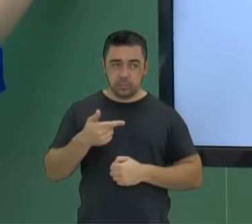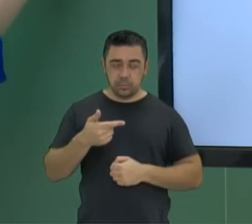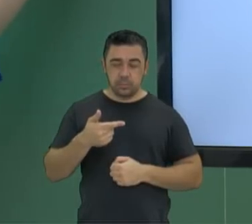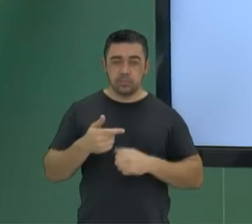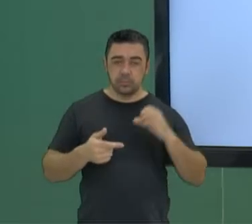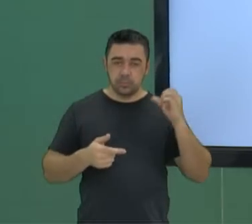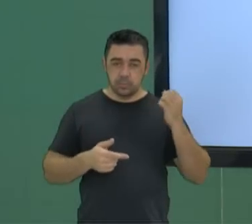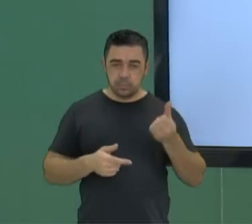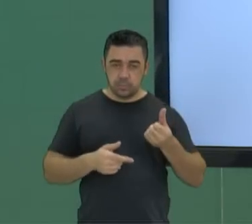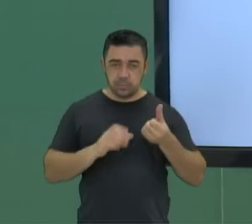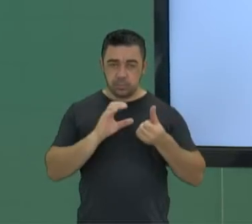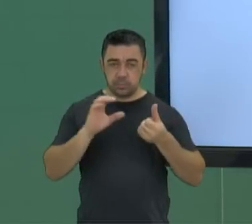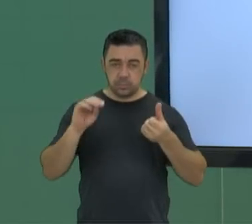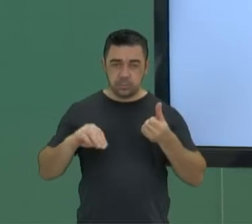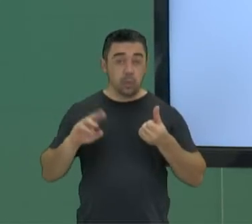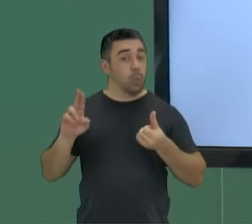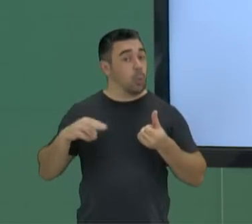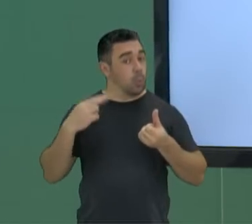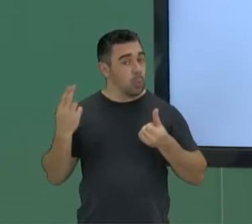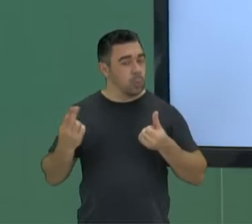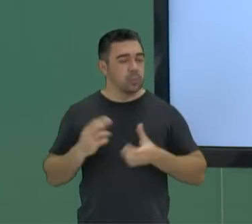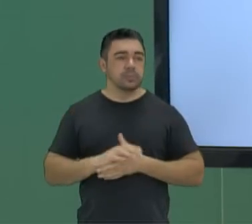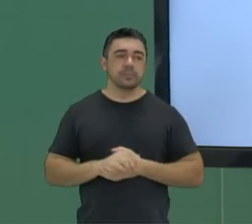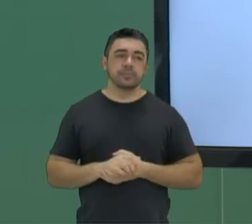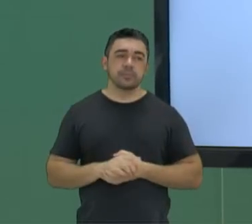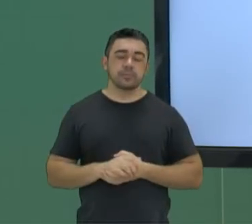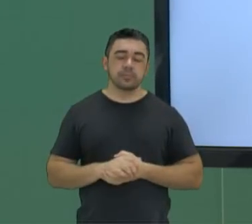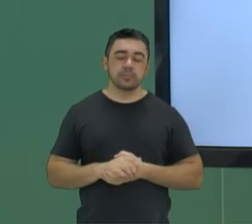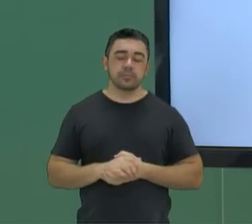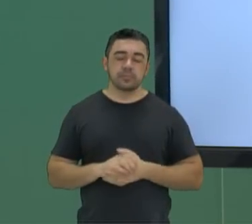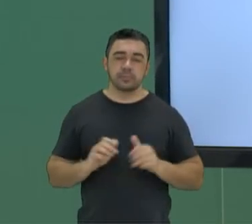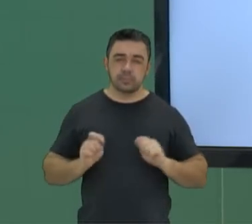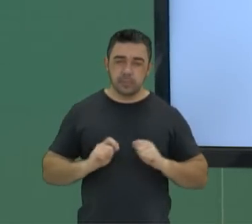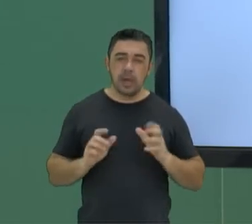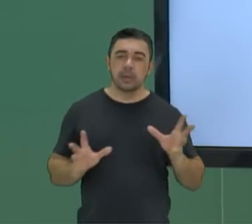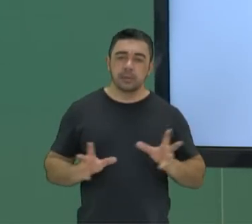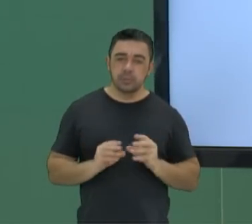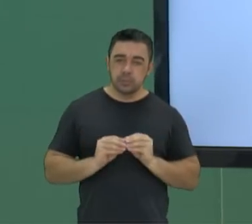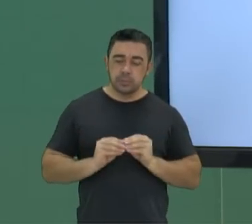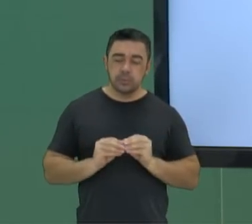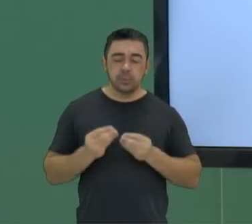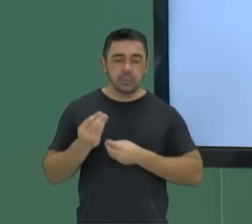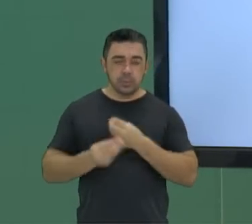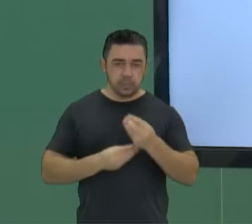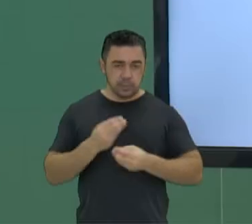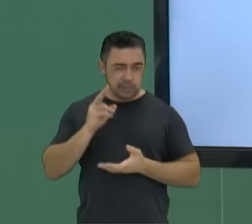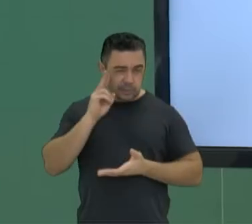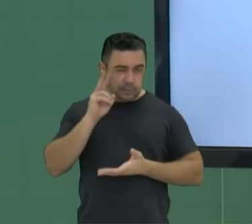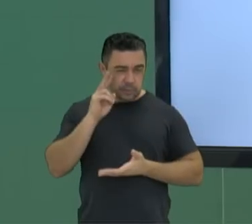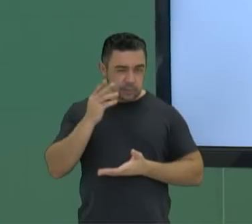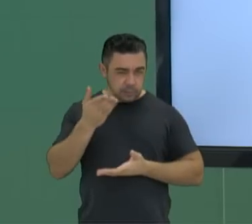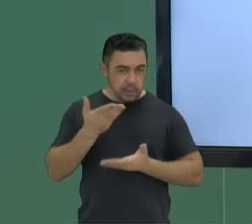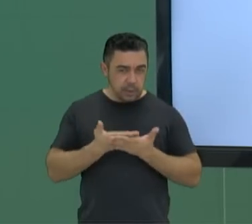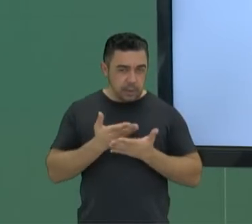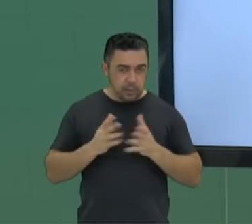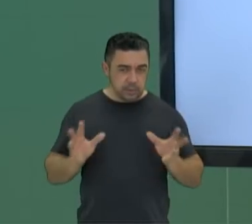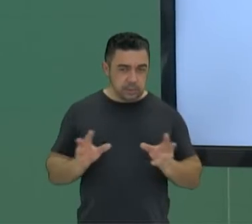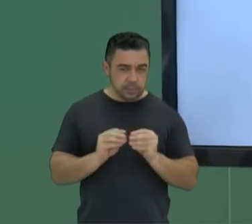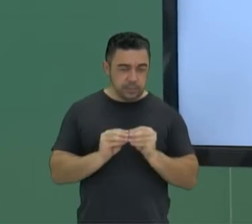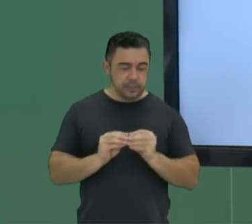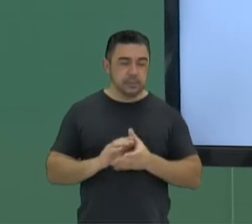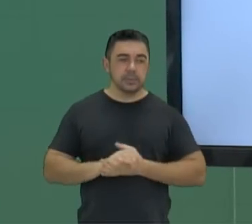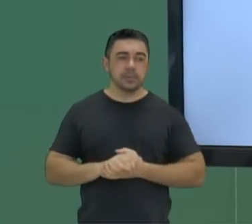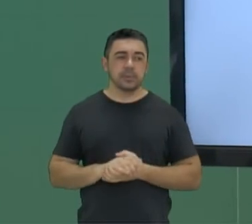6 centímetros. Ou eu posso usar a simplificação de fração. Lembram das aulas de simplificação de